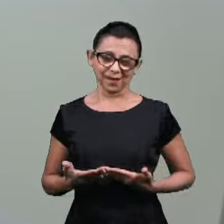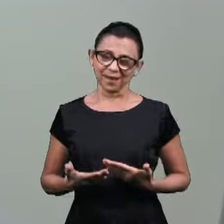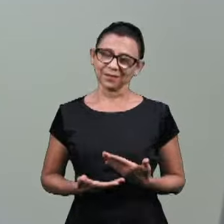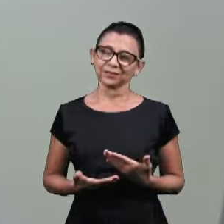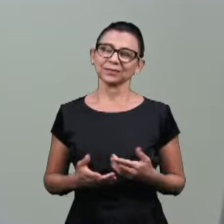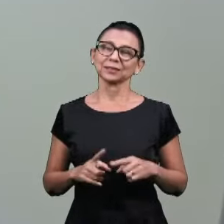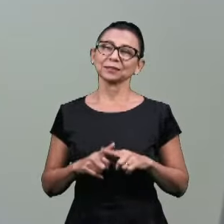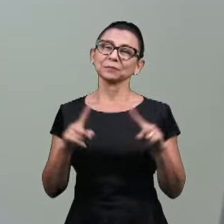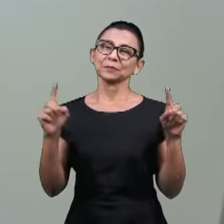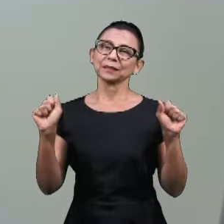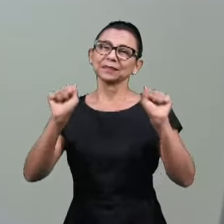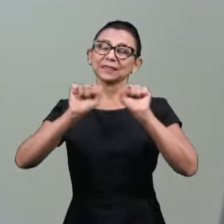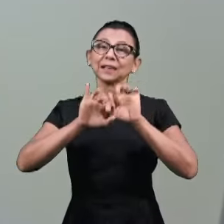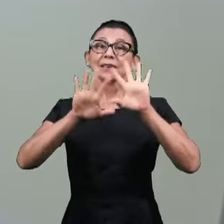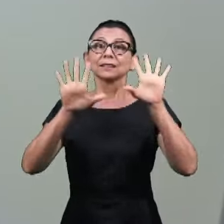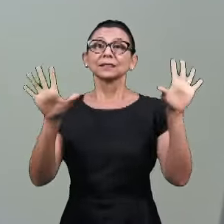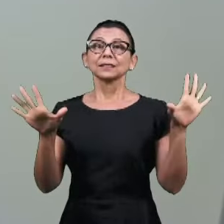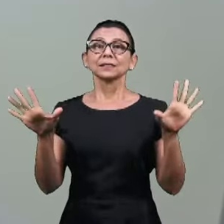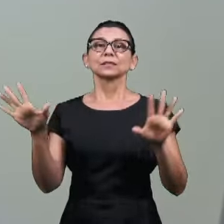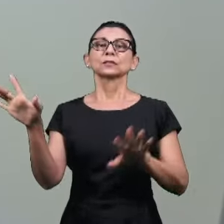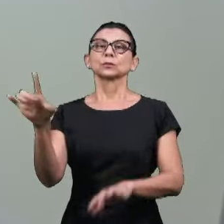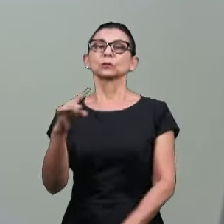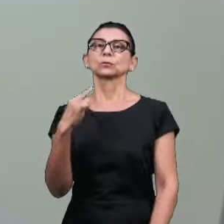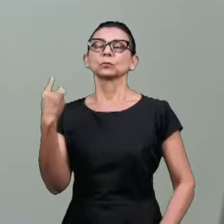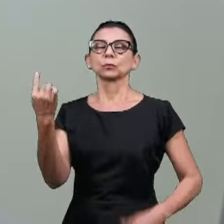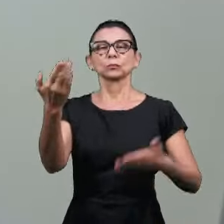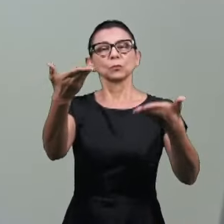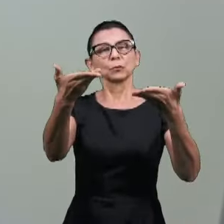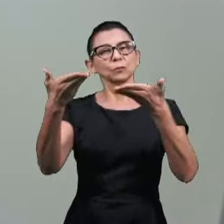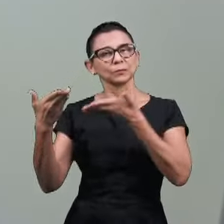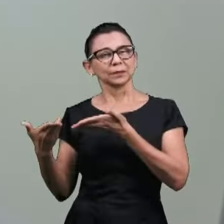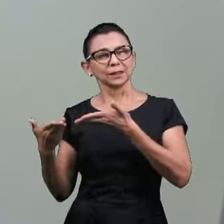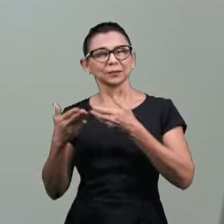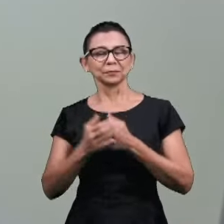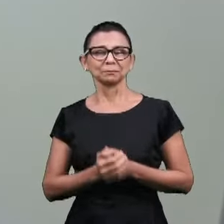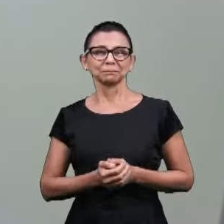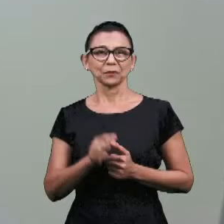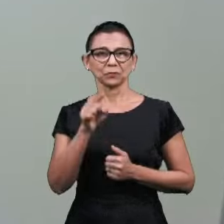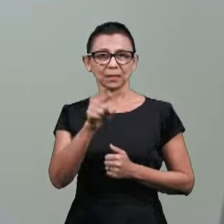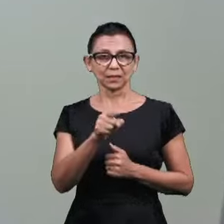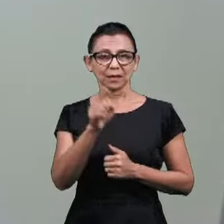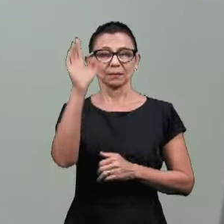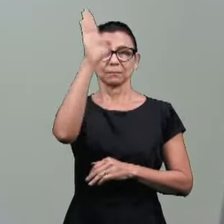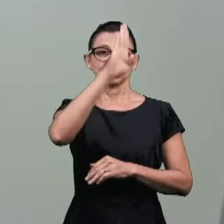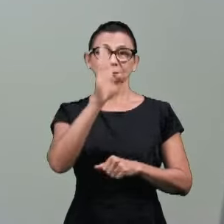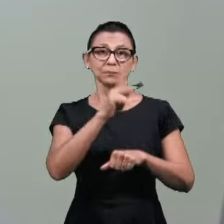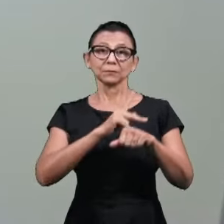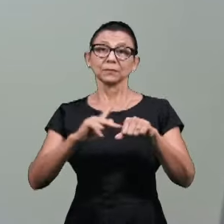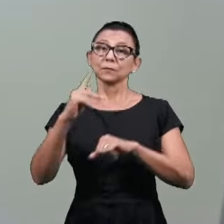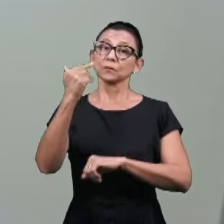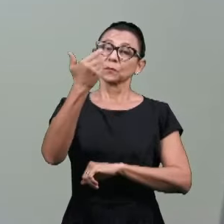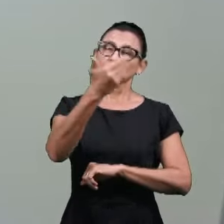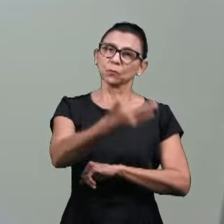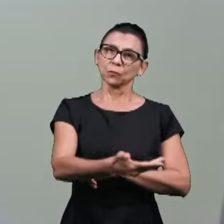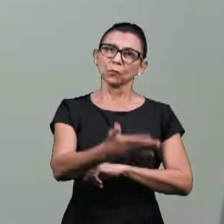claro que todos aqui estão convidados. Você que está no Brasil, você que nos acompanha no exterior,